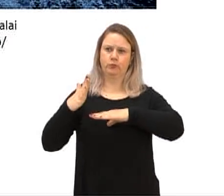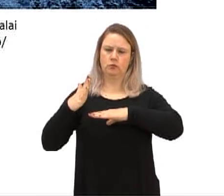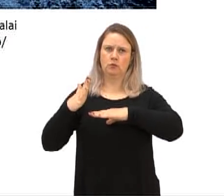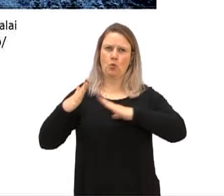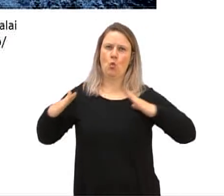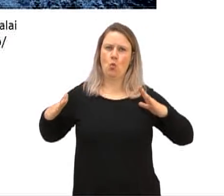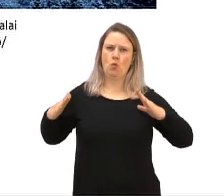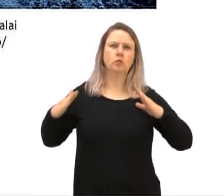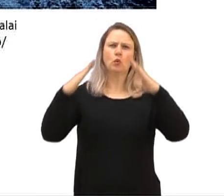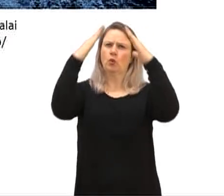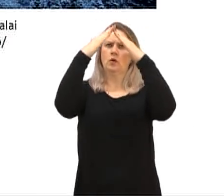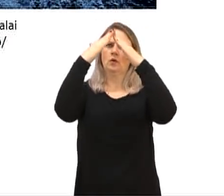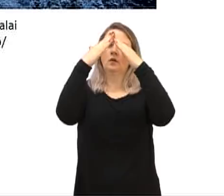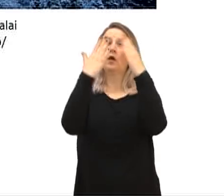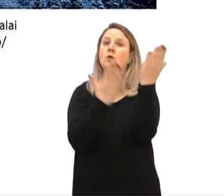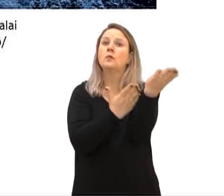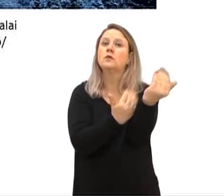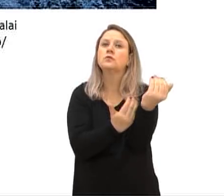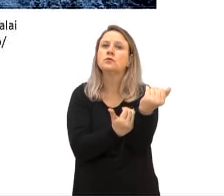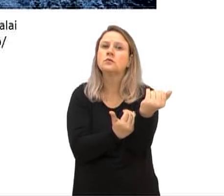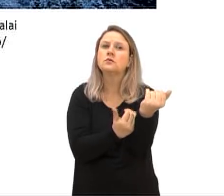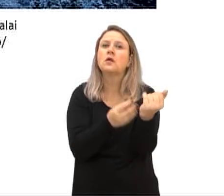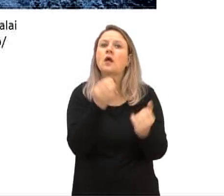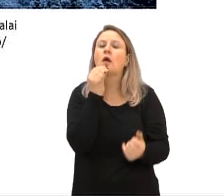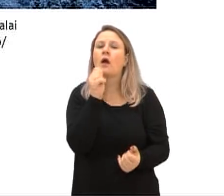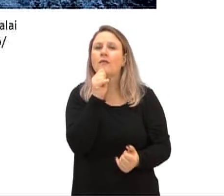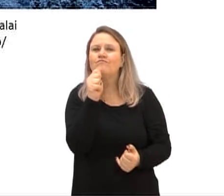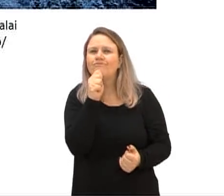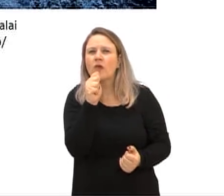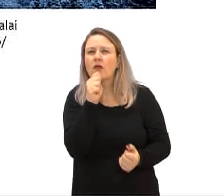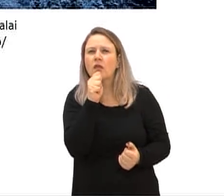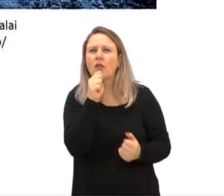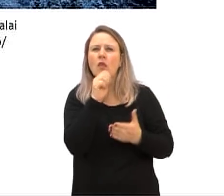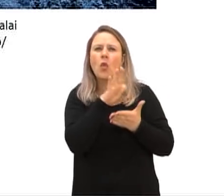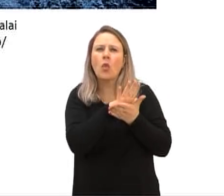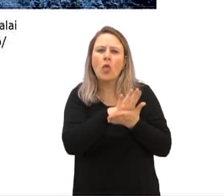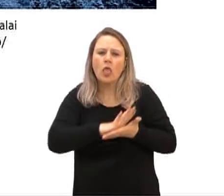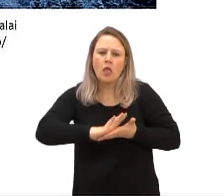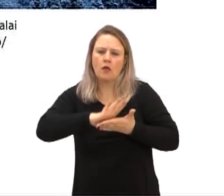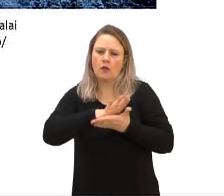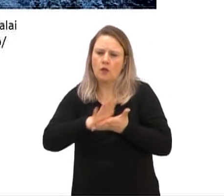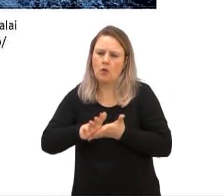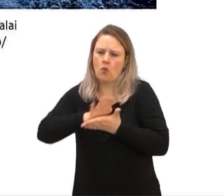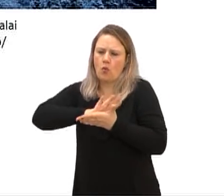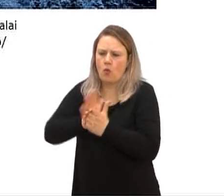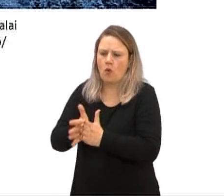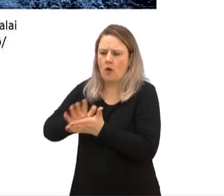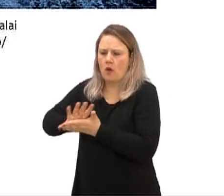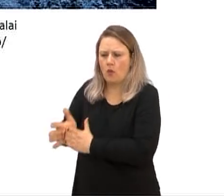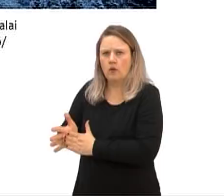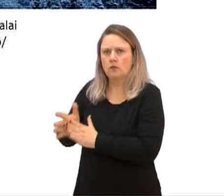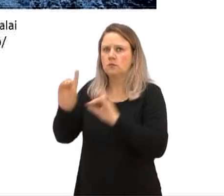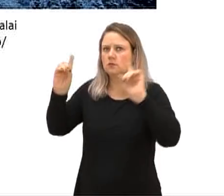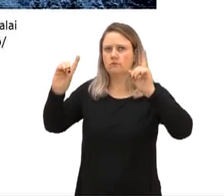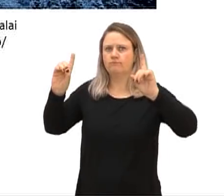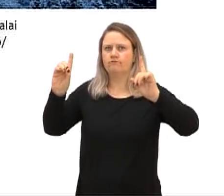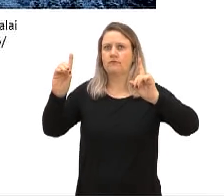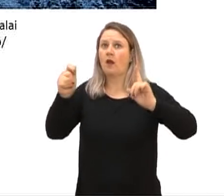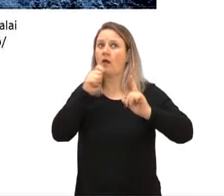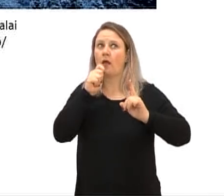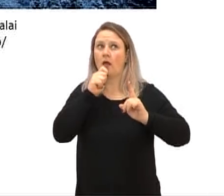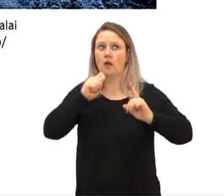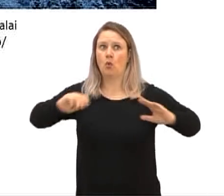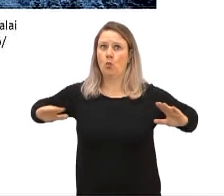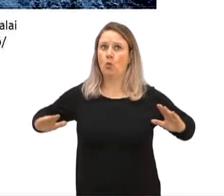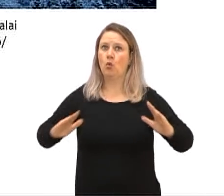é característica de montanha mais jovem, porque elas ainda não foram desgastadas pelos agentes externos, que a gente vai ver daqui a pouquinho. Então, aqui a gente